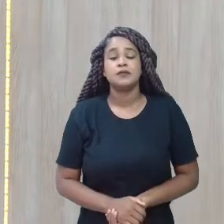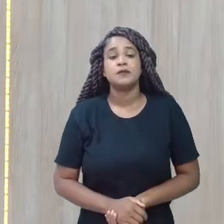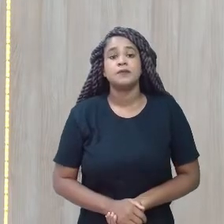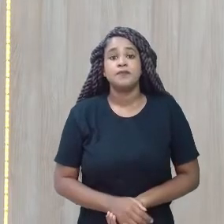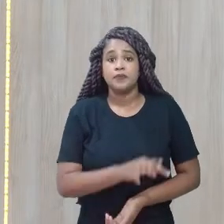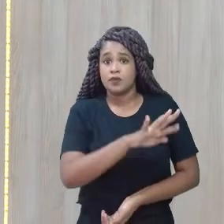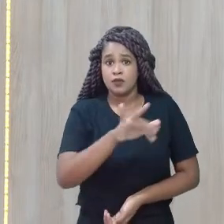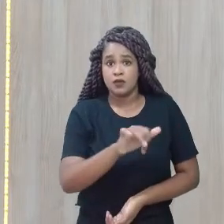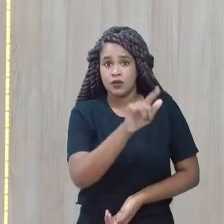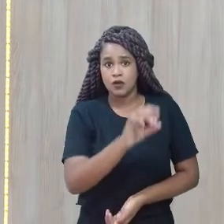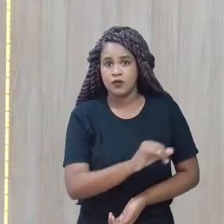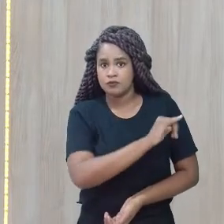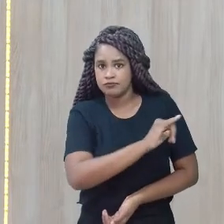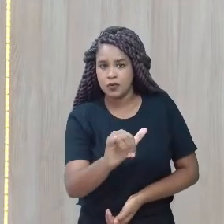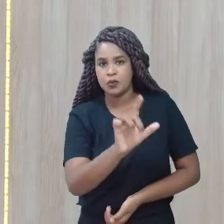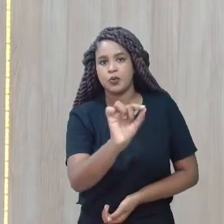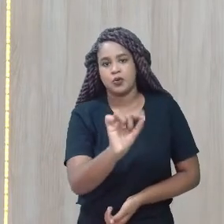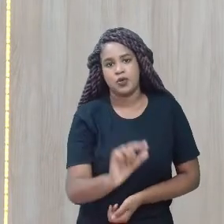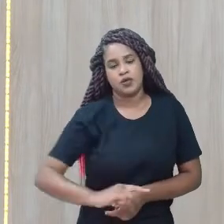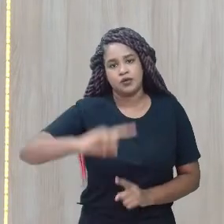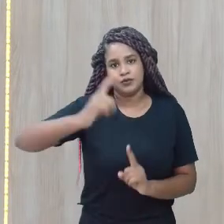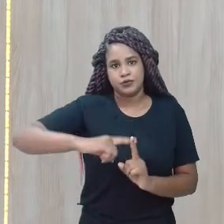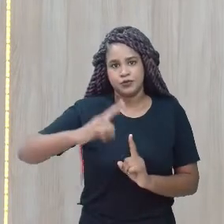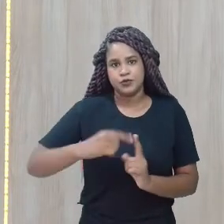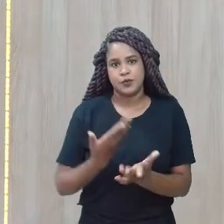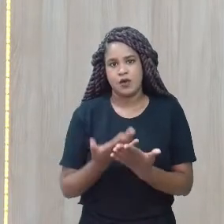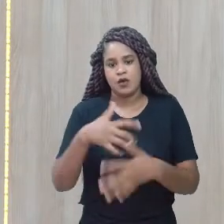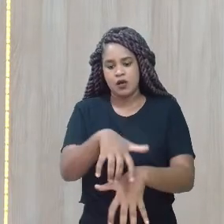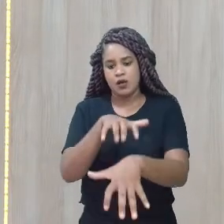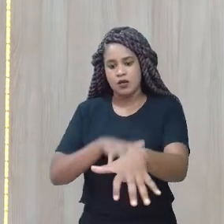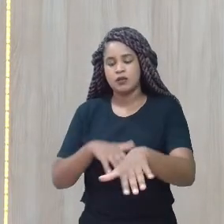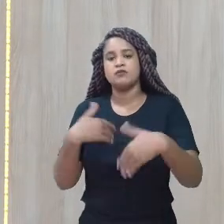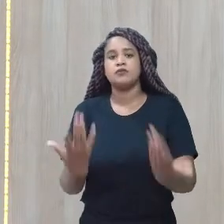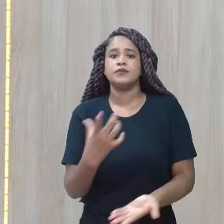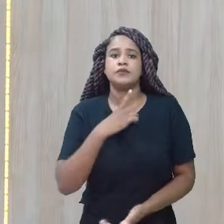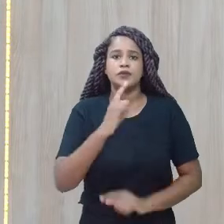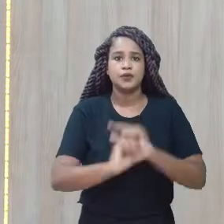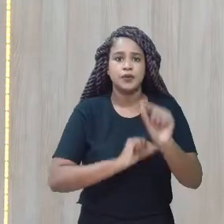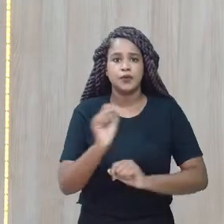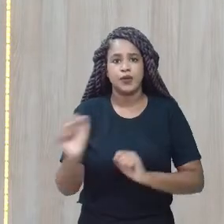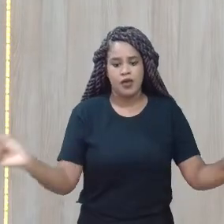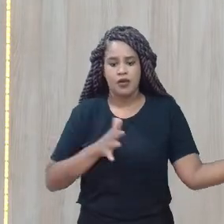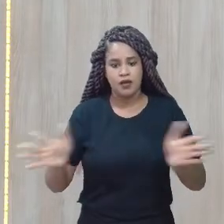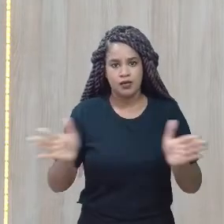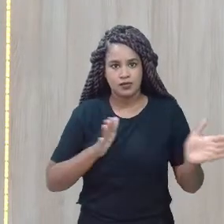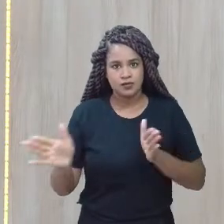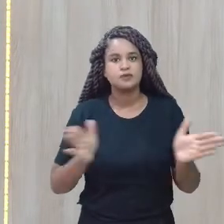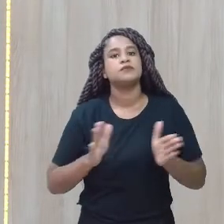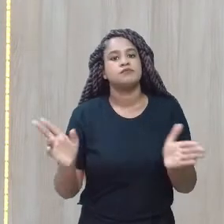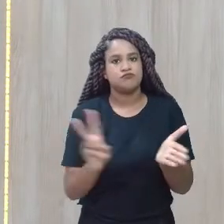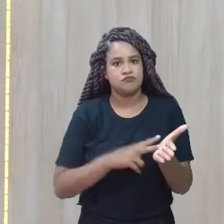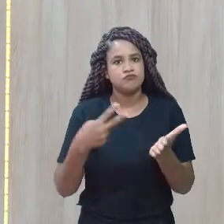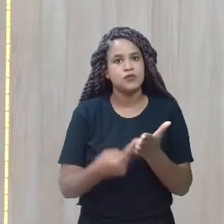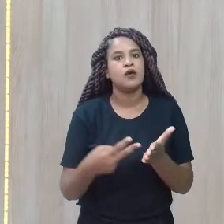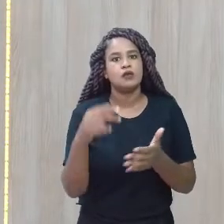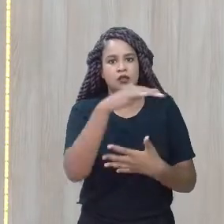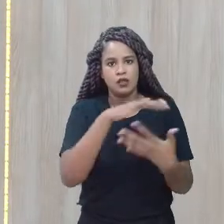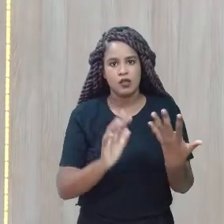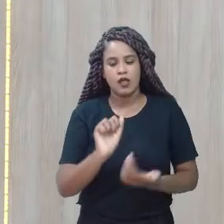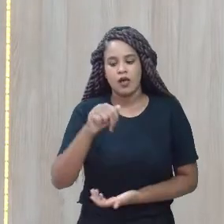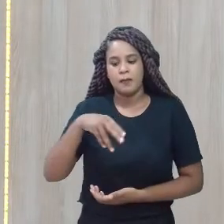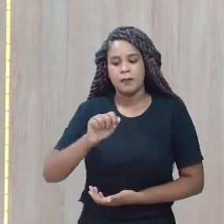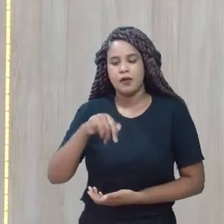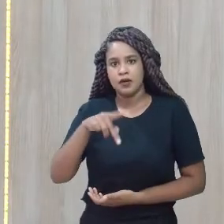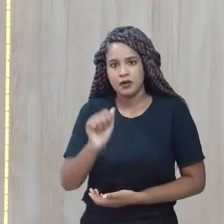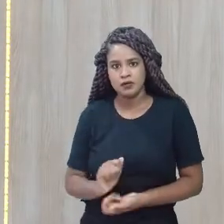Tiago falou, o formato da nossa aula é um formato digital, né? E aí a gente tem a acessibilidade, né? A gente tem a tradução aqui com a Amanda,